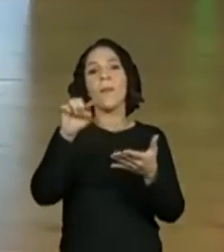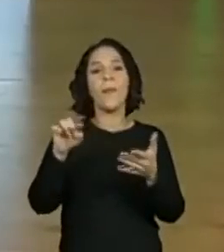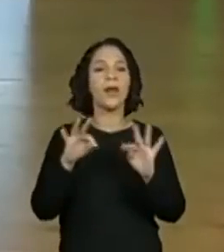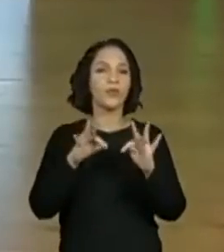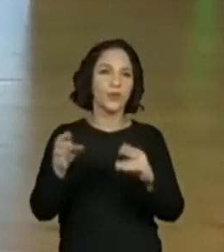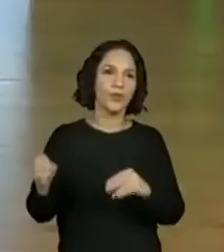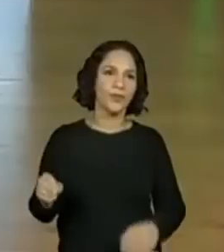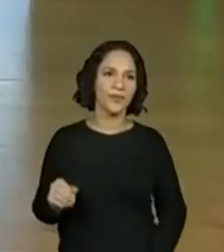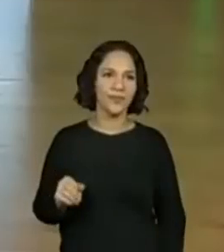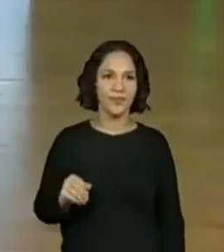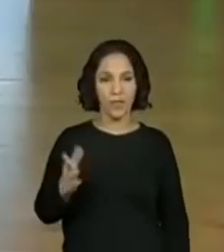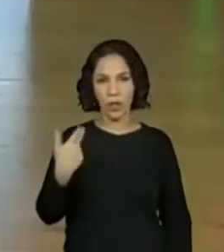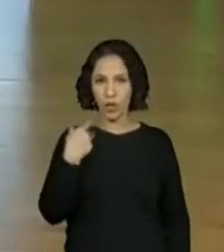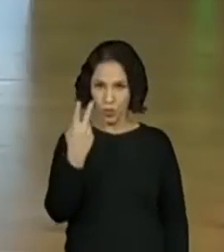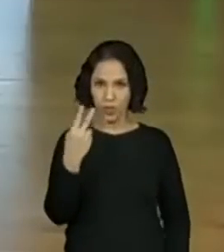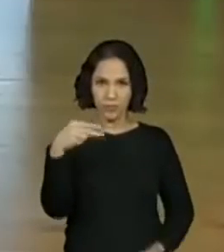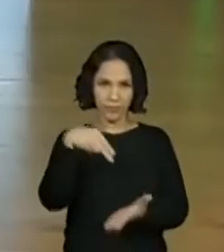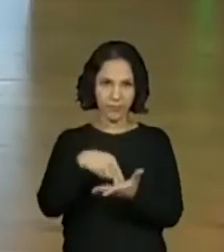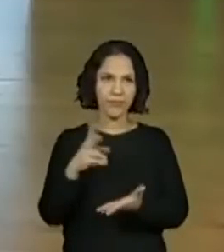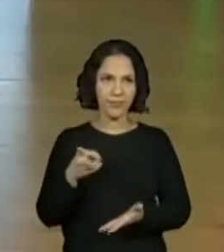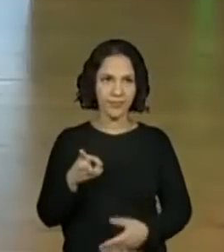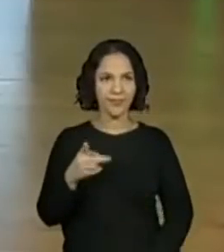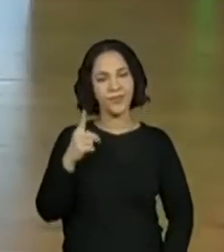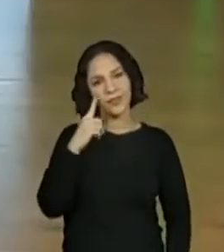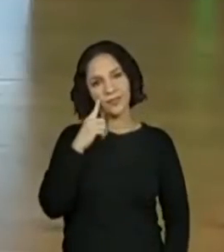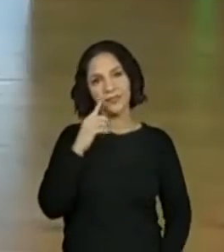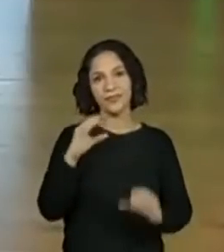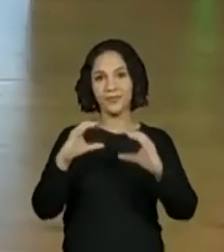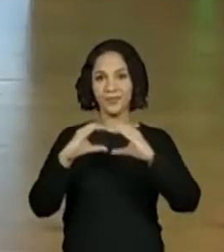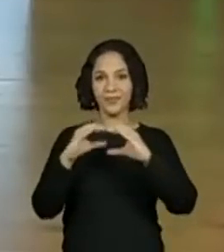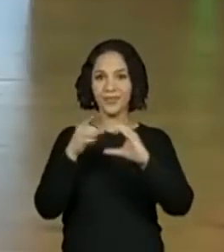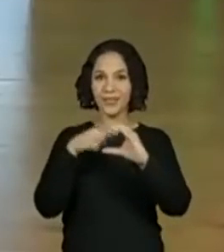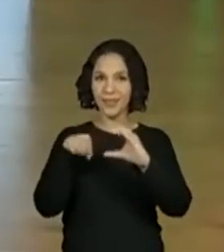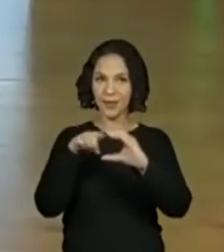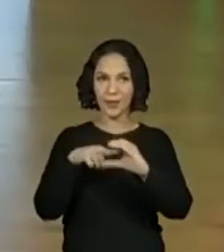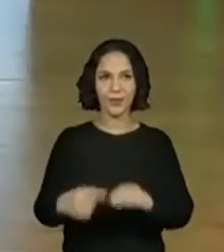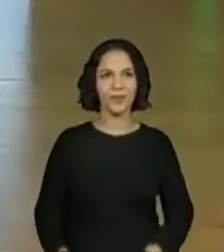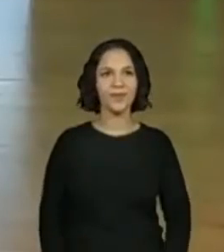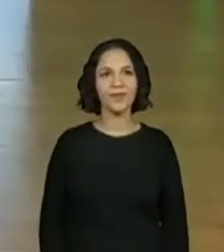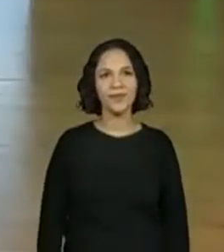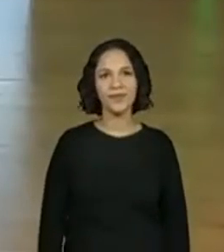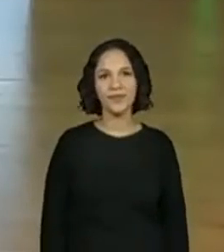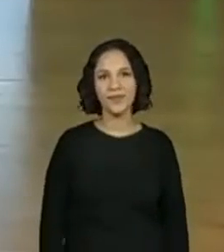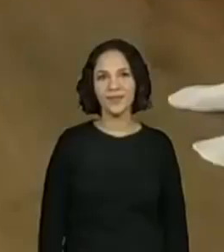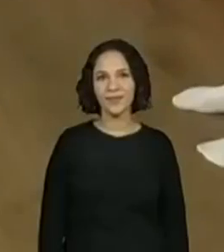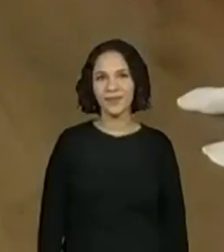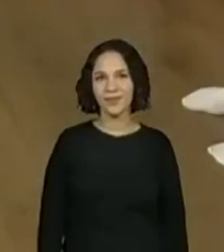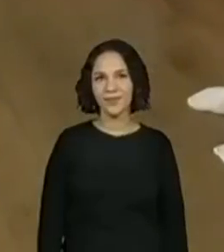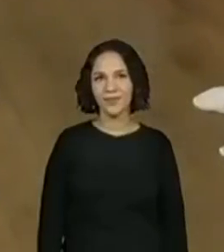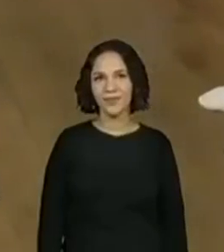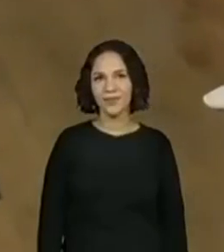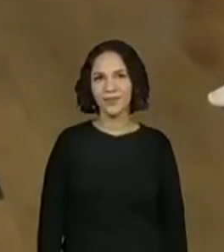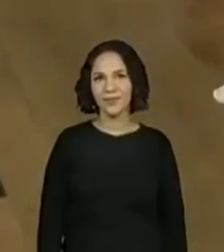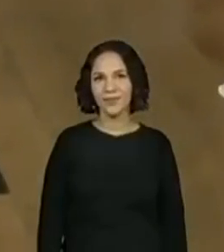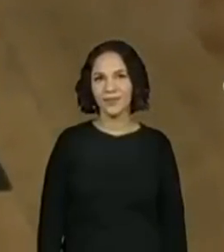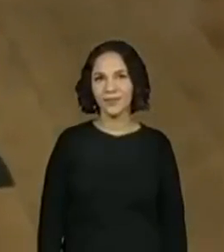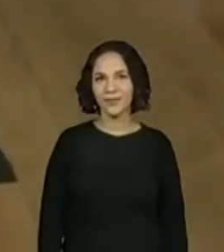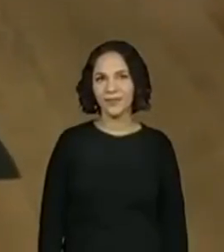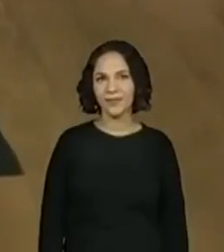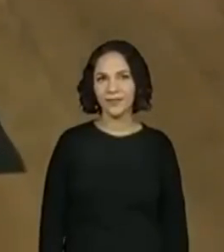né? Então, continuo com os dois pés. Círculo, círculo, círculo. Olha